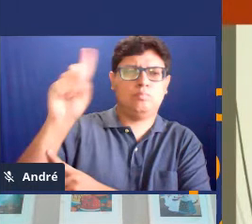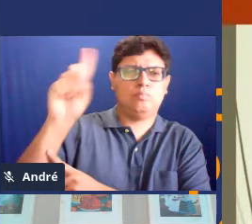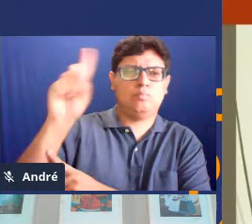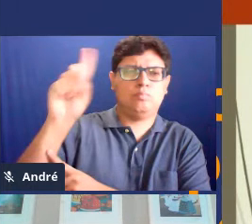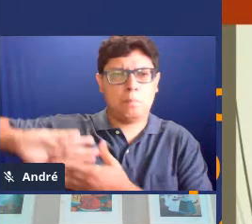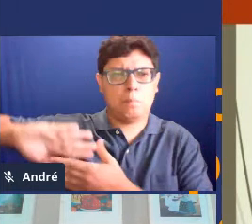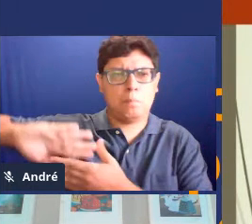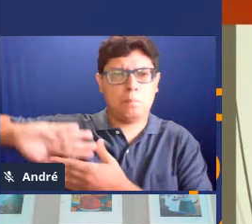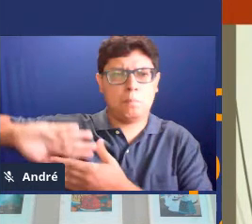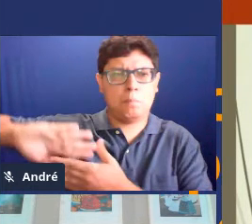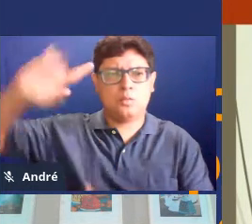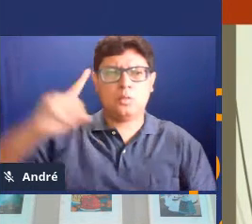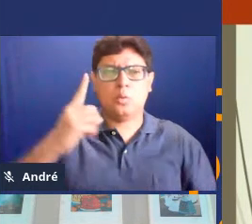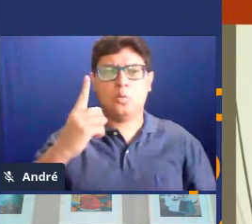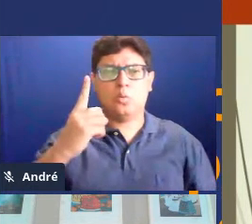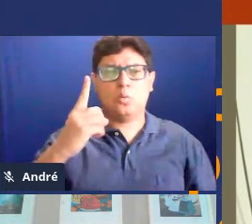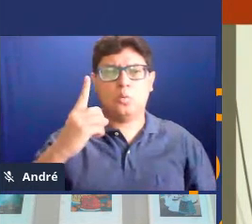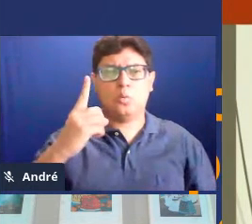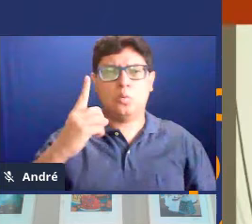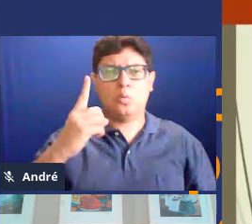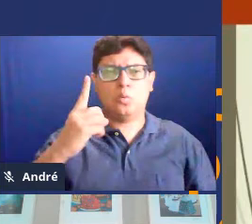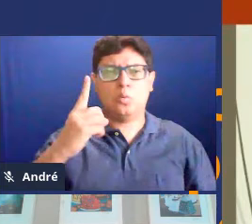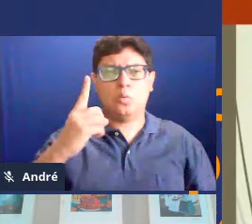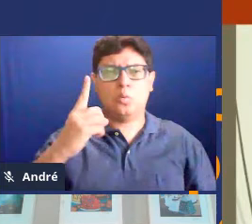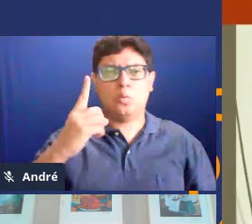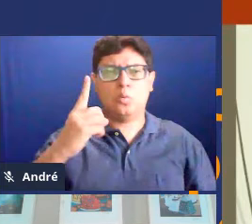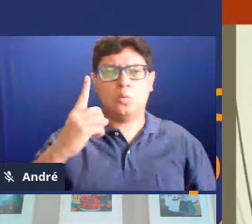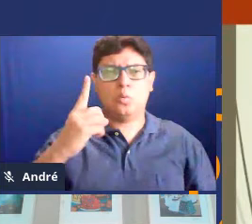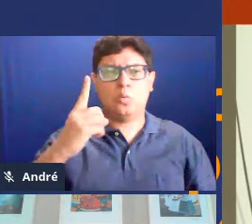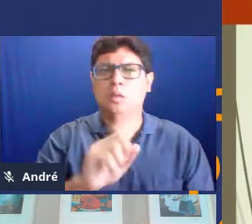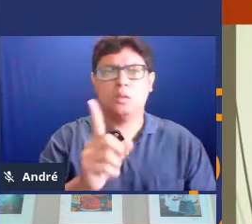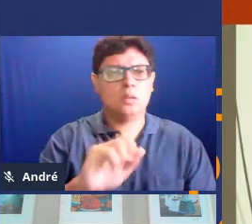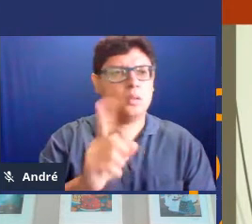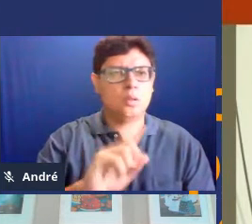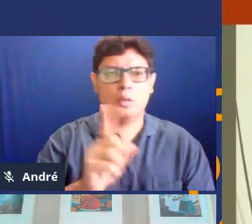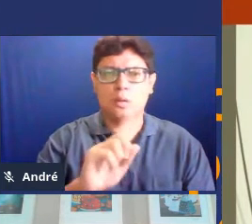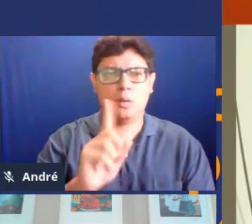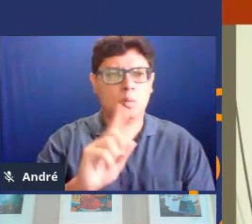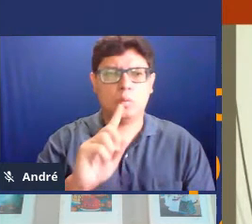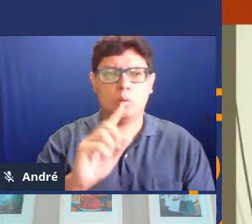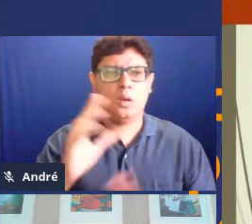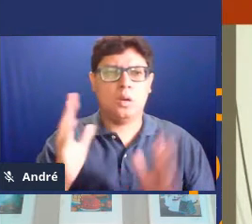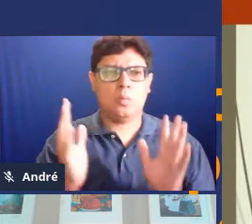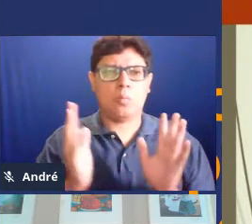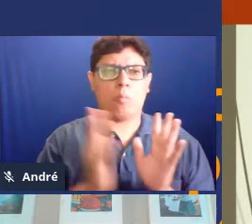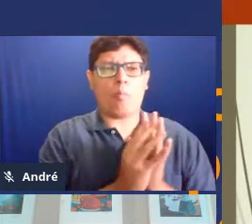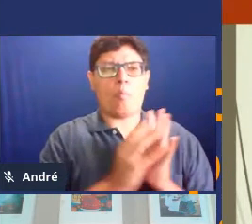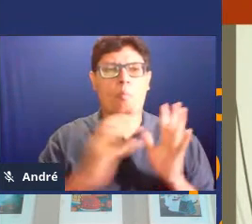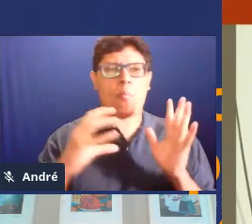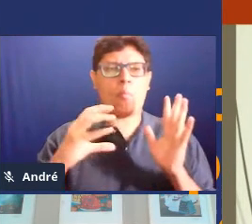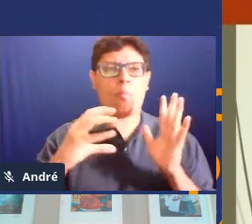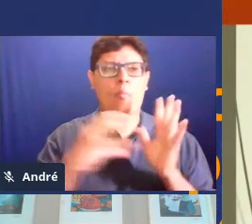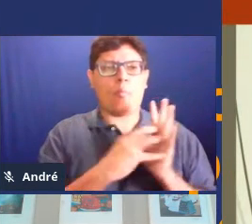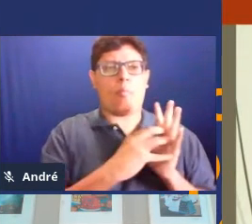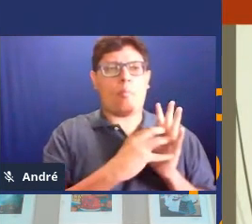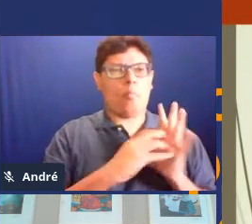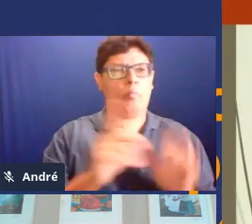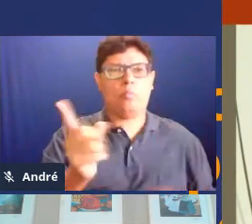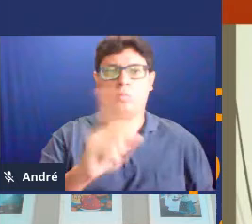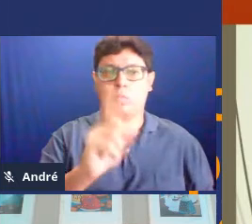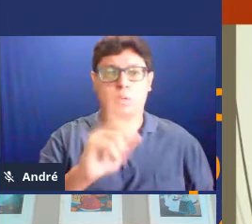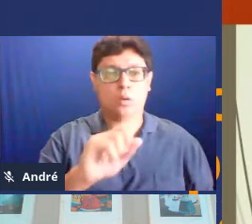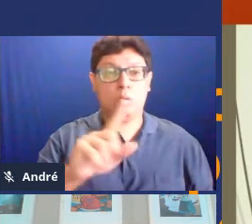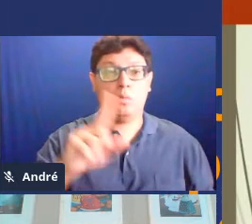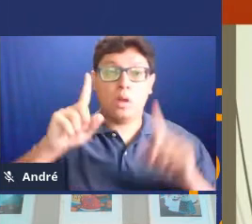ali? Não são ventosas. São exatamente essas forças que dão formato às proteínas. Isso é só para a